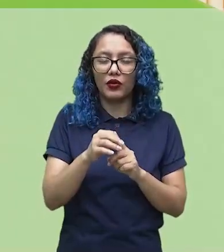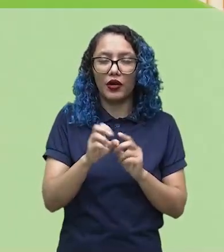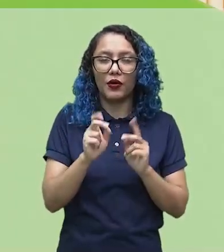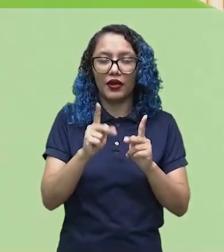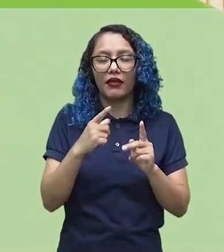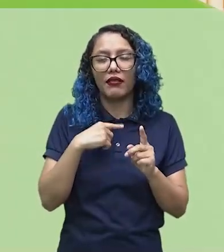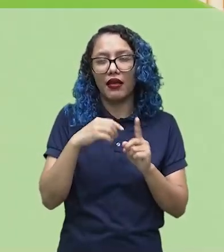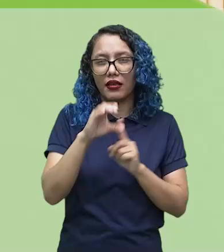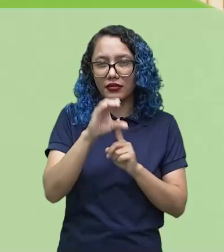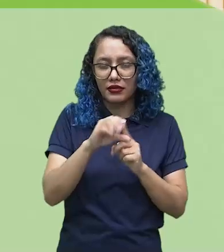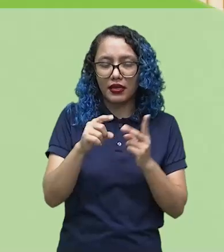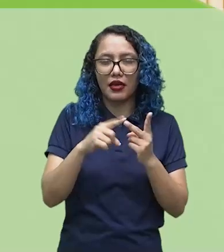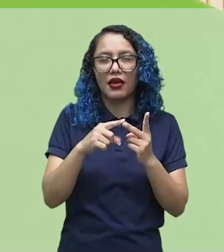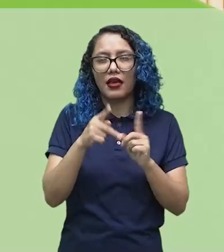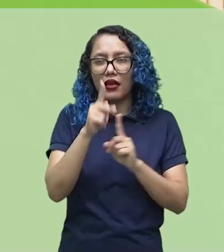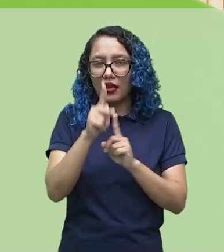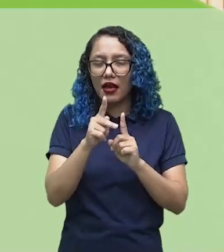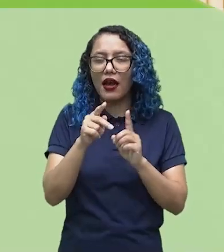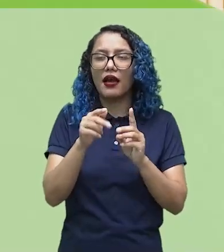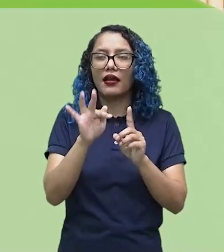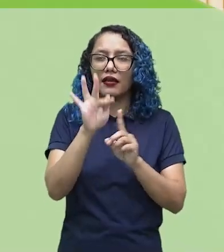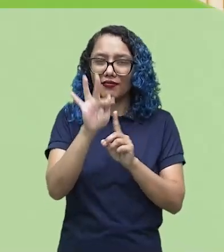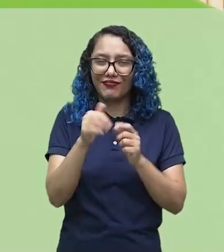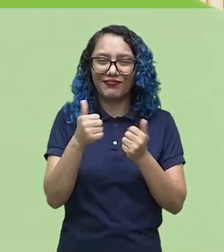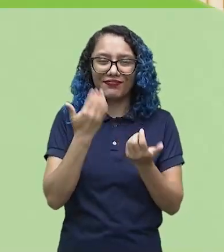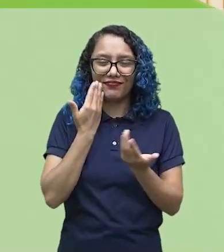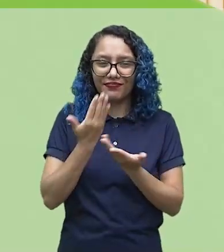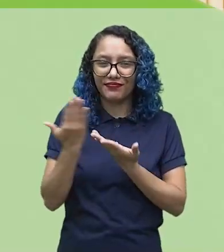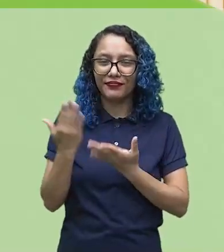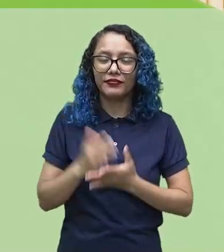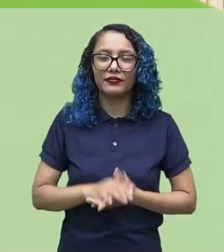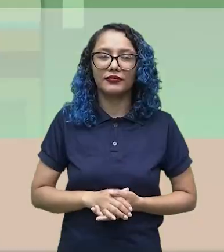Então, por exemplo, o Kelvin e o Fahrenheit, olha só.